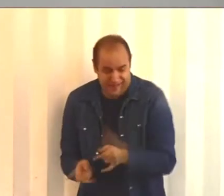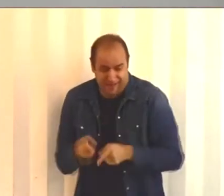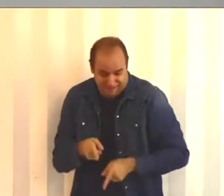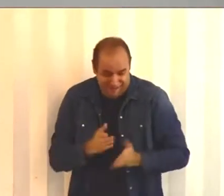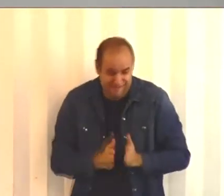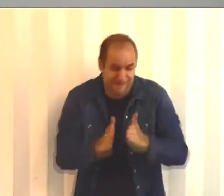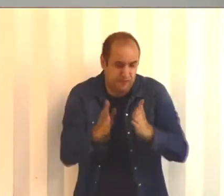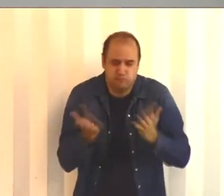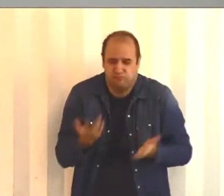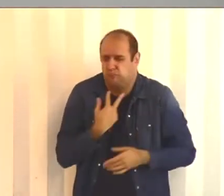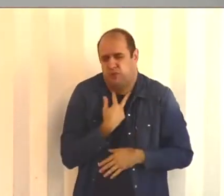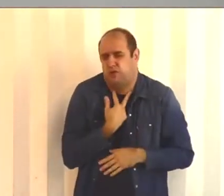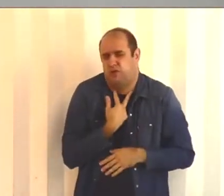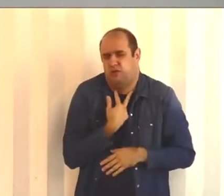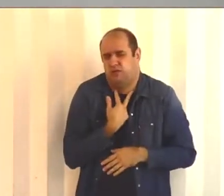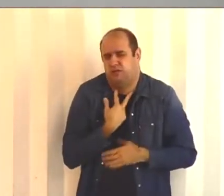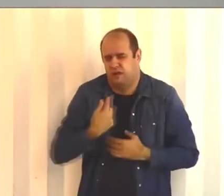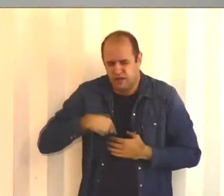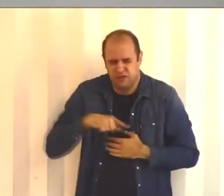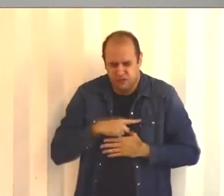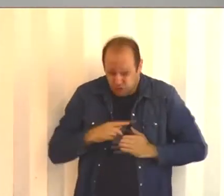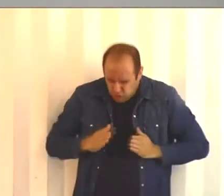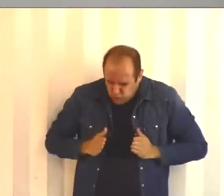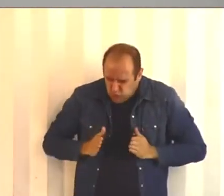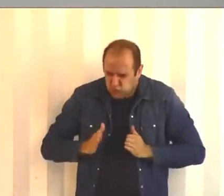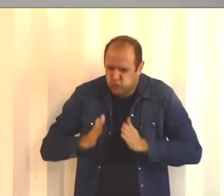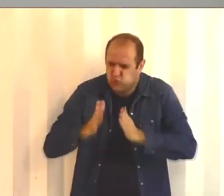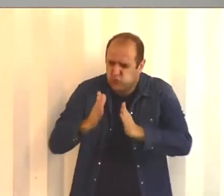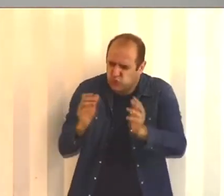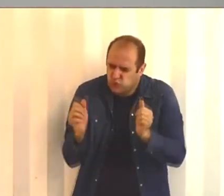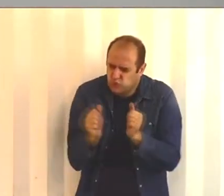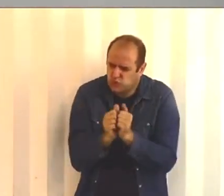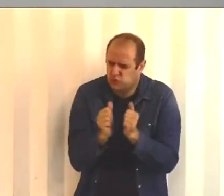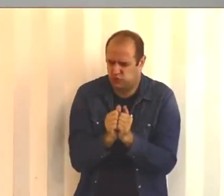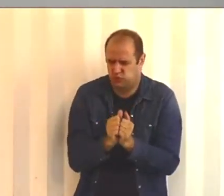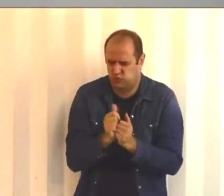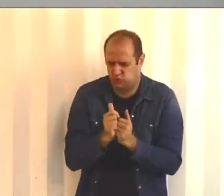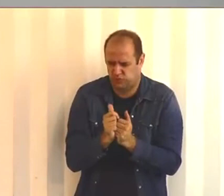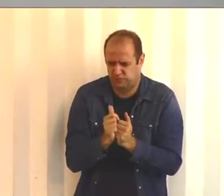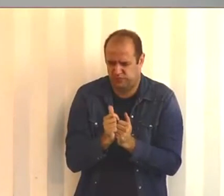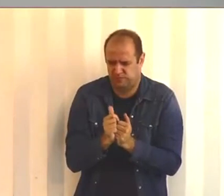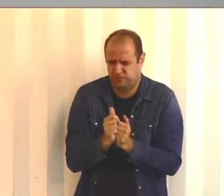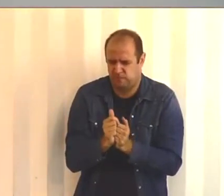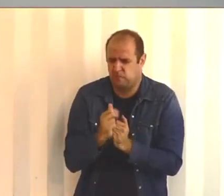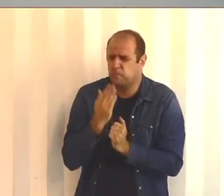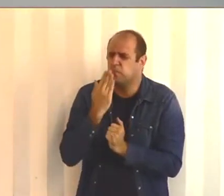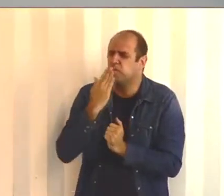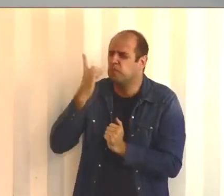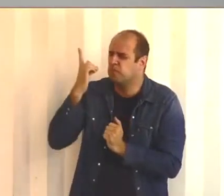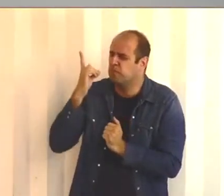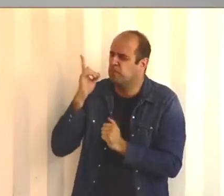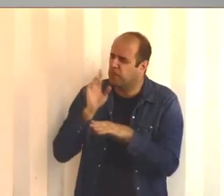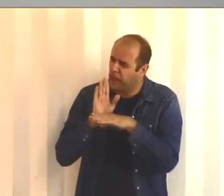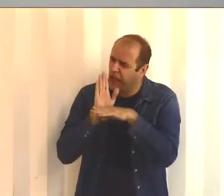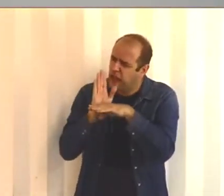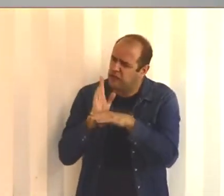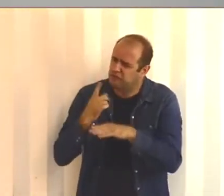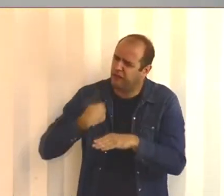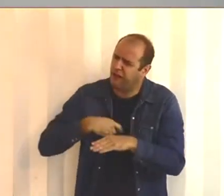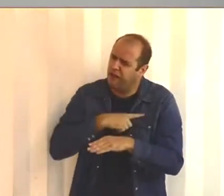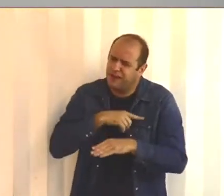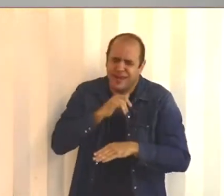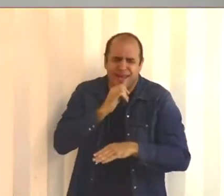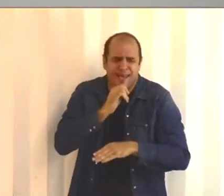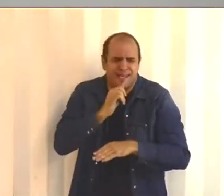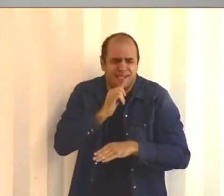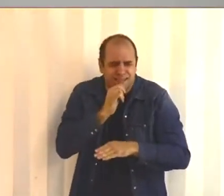naquele caminho, se a autoridade não está na palavra, mas está no exemplo. Ajuda-nos a darmos bons